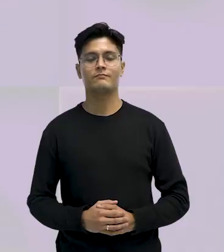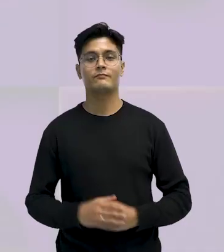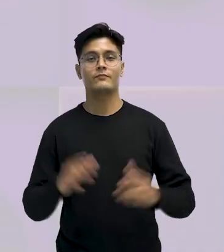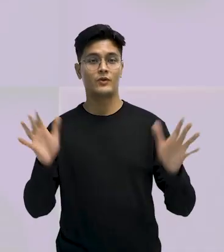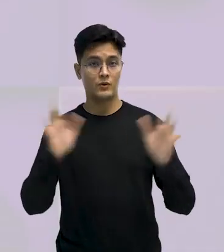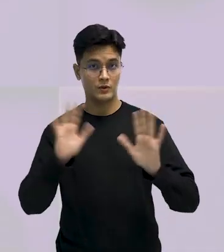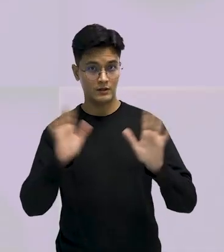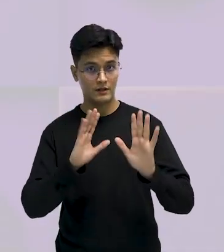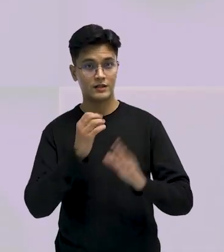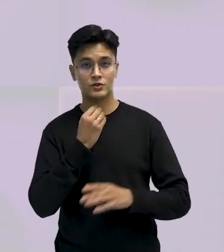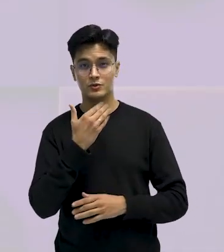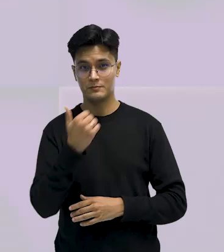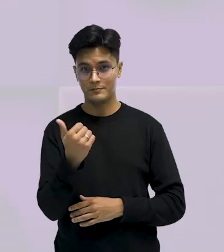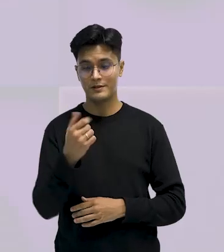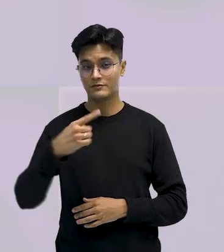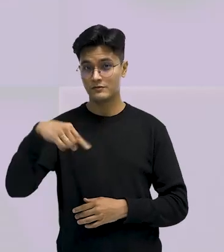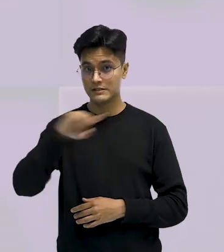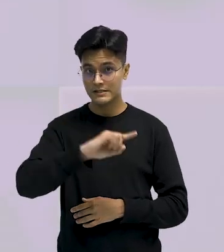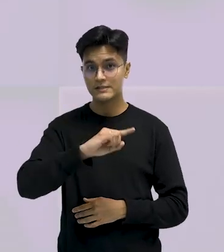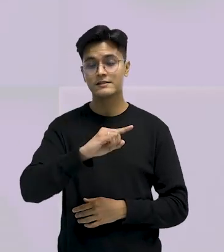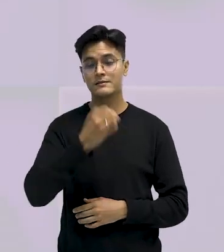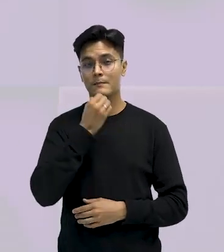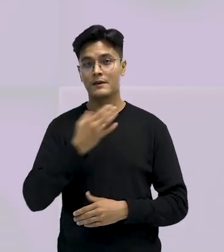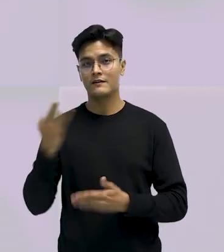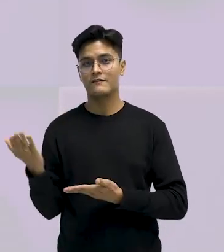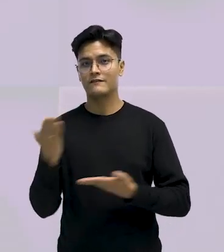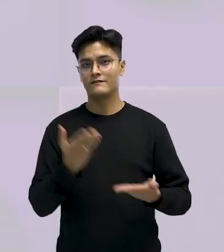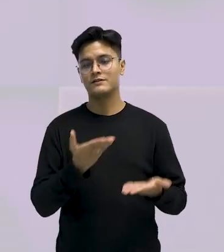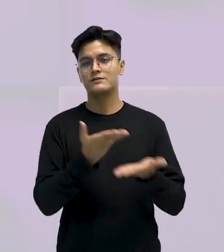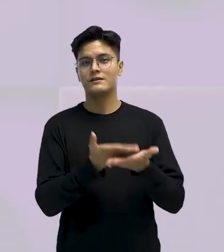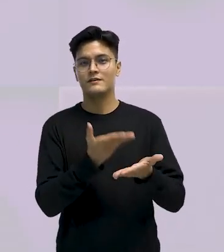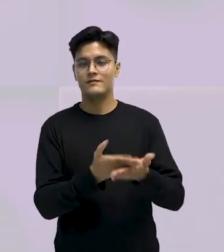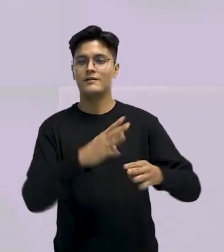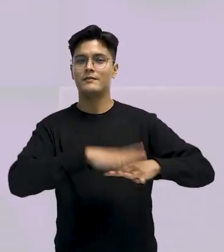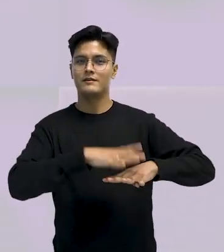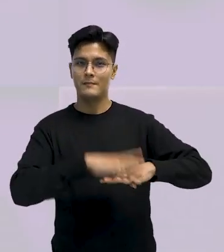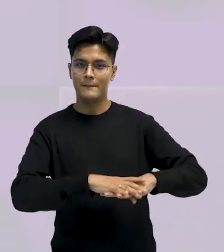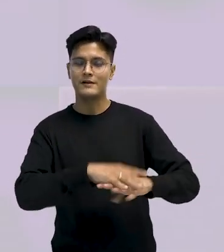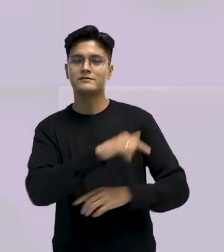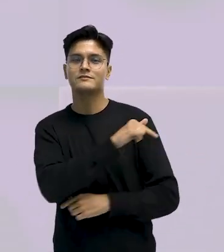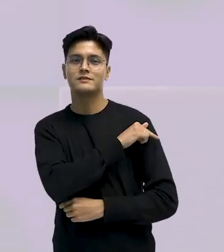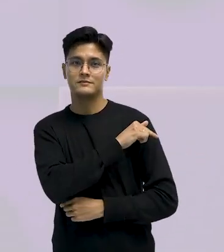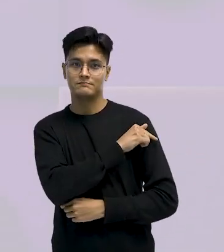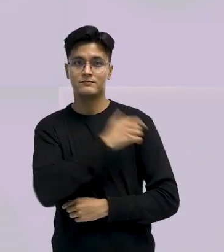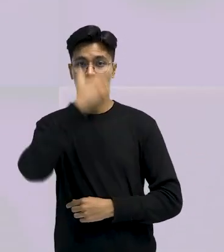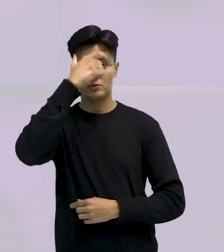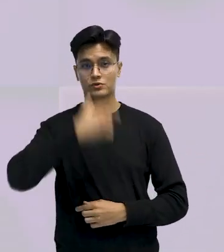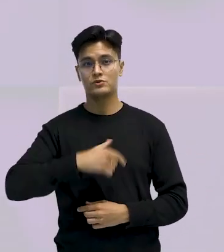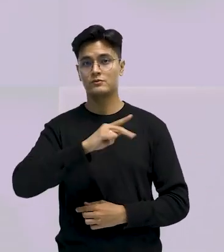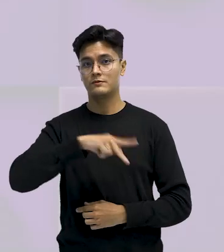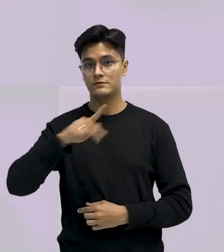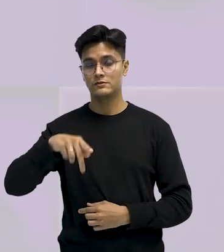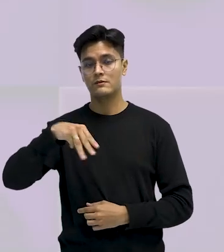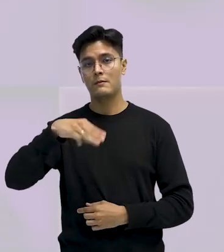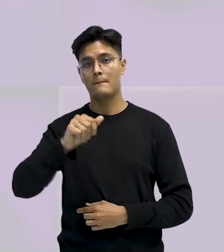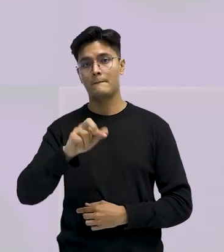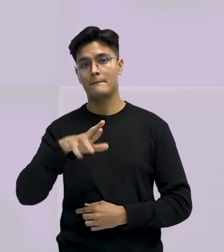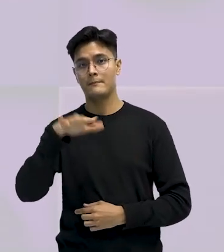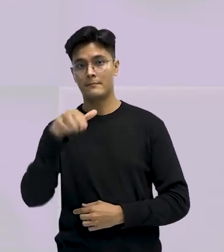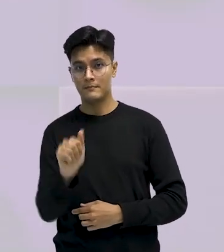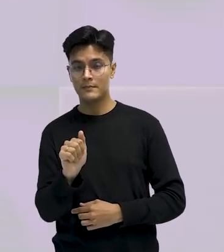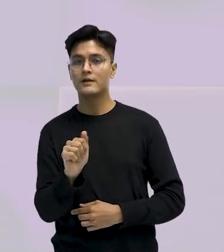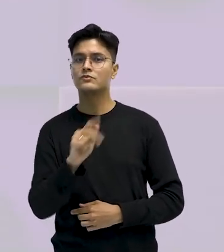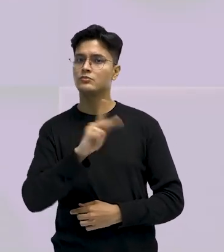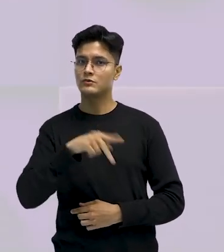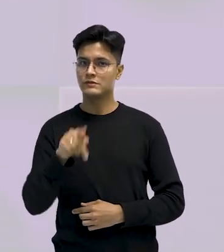Olá pessoal, tudo bem com vocês? Sejam bem-vindos a mais uma aula de matemática aqui no 7º ano. Eu sou o professor Mário André, professor de